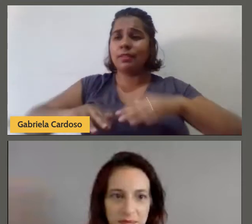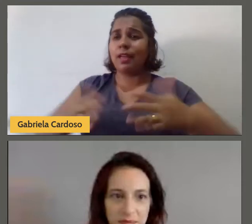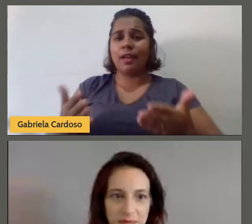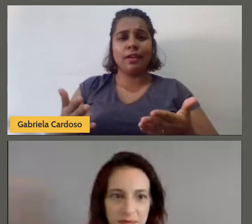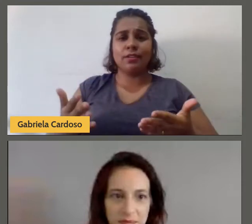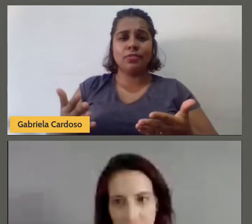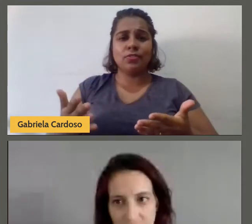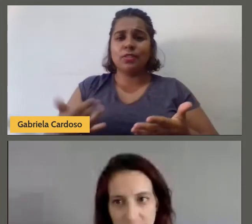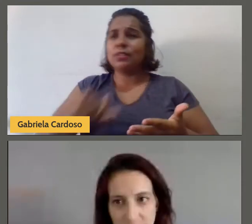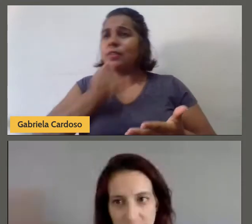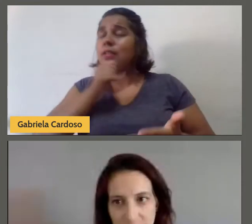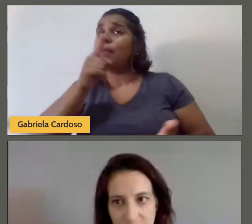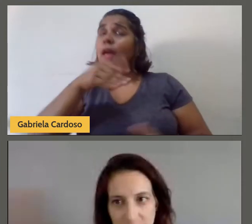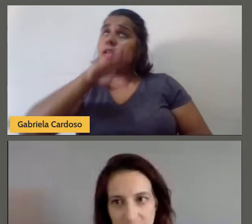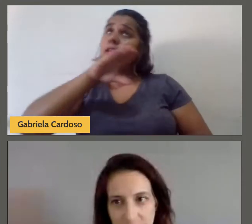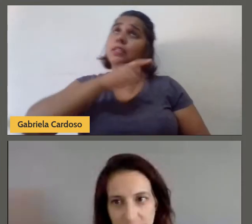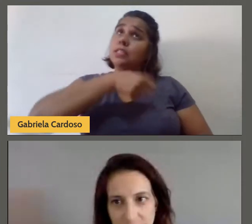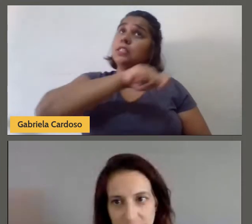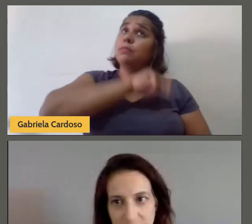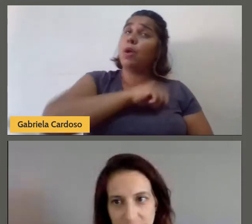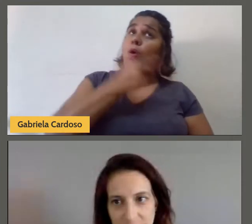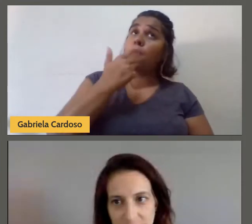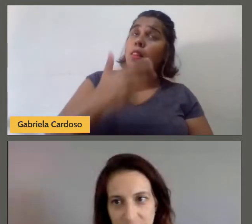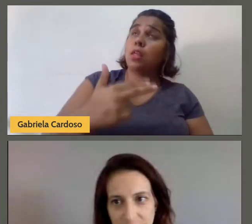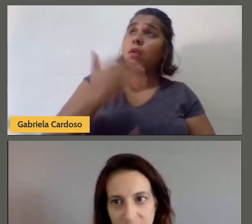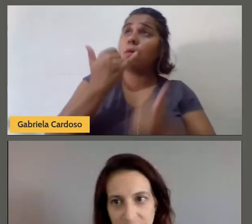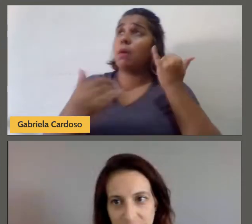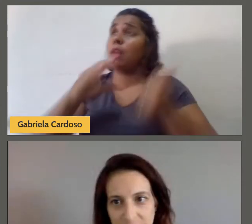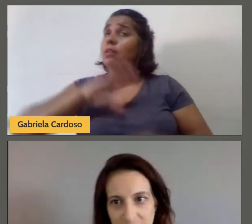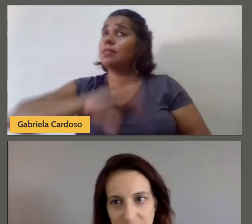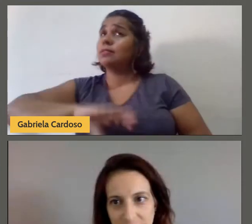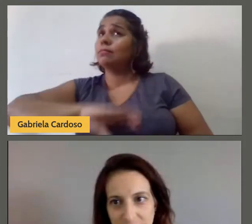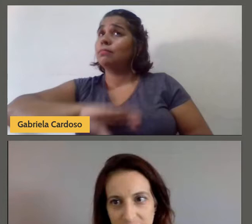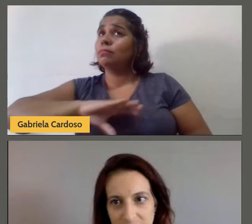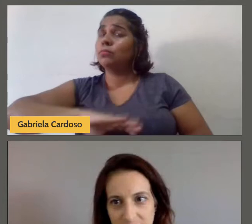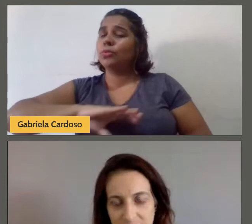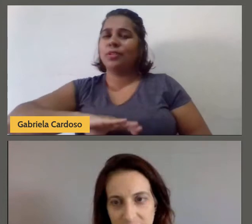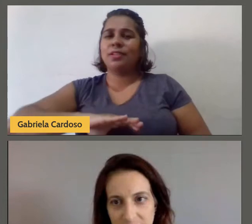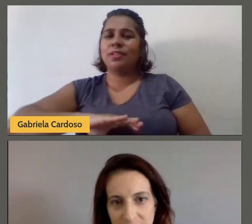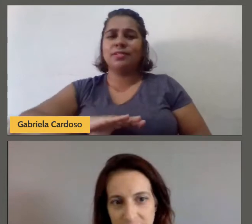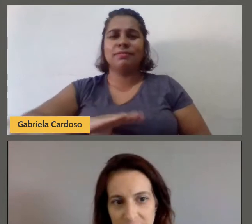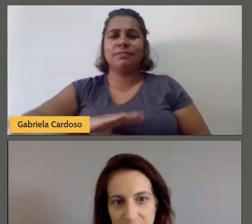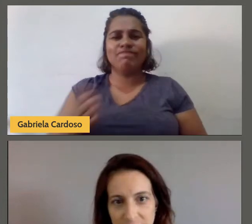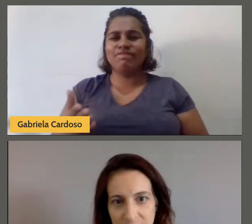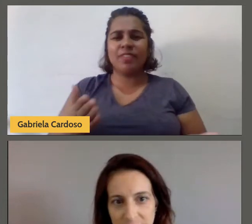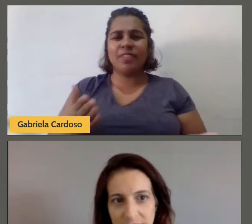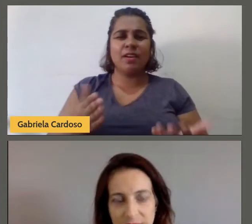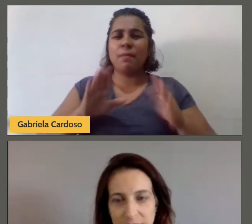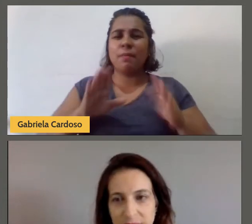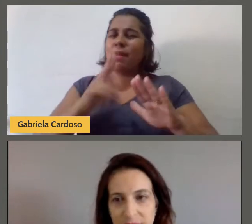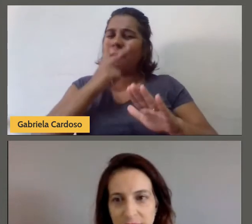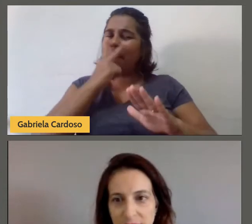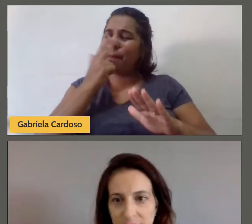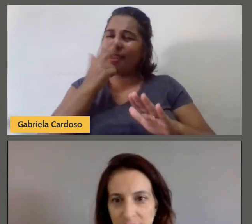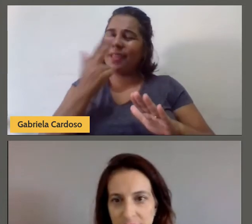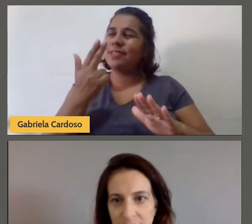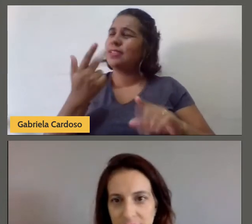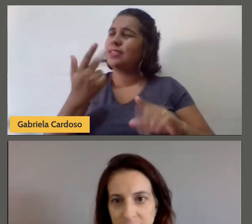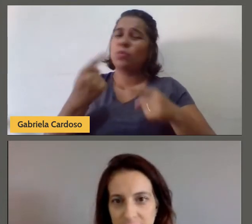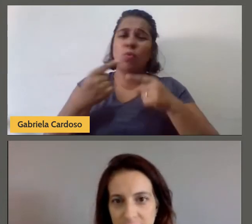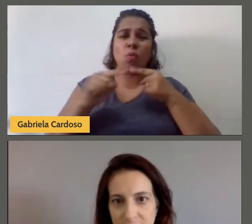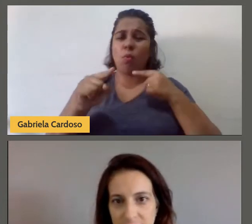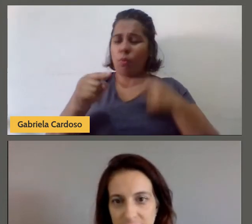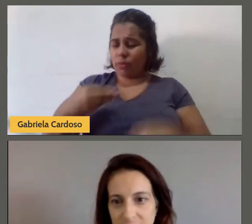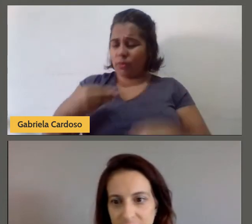com português, e você não consegue trazer isso para sua nova vida, essa vida que você está tentando trazer para sua família. Então, é